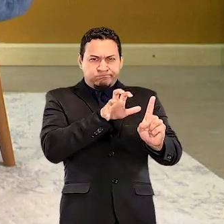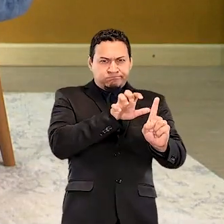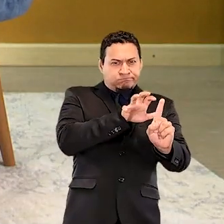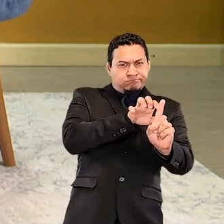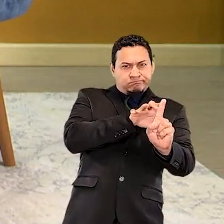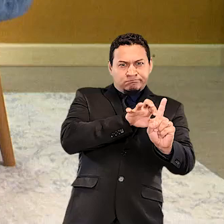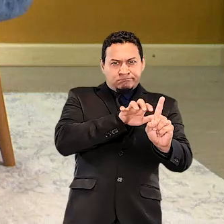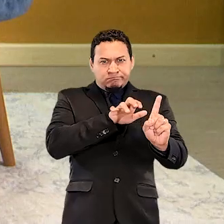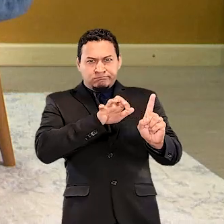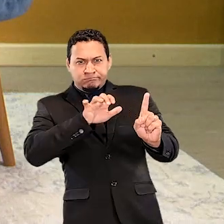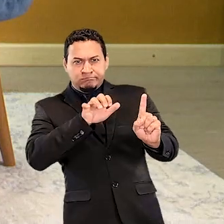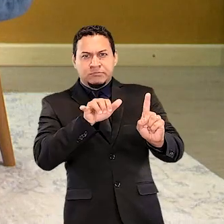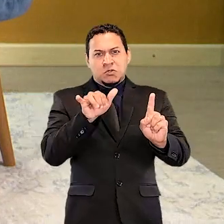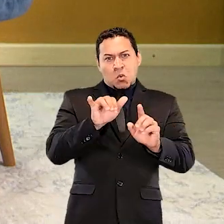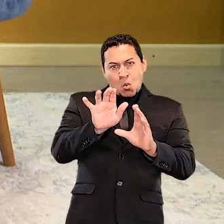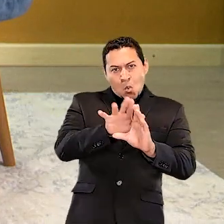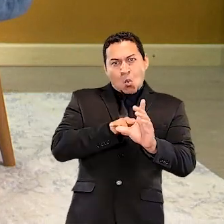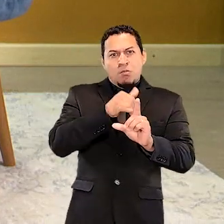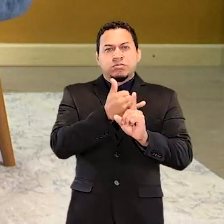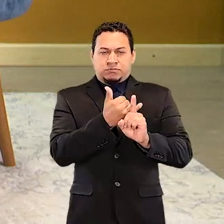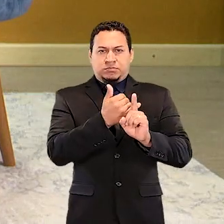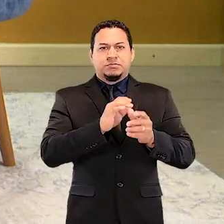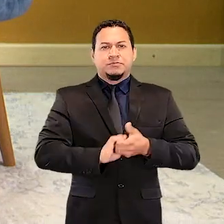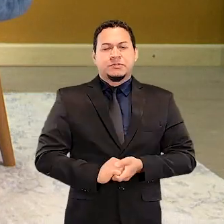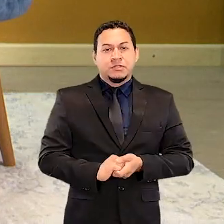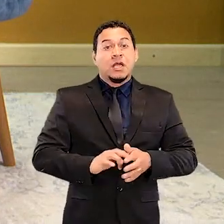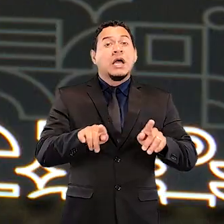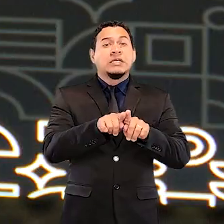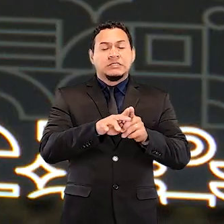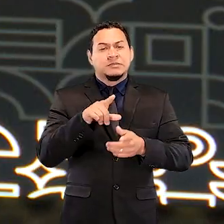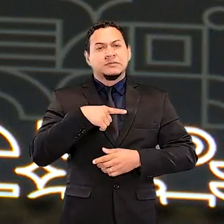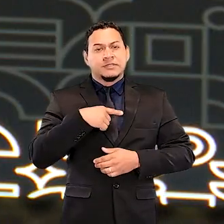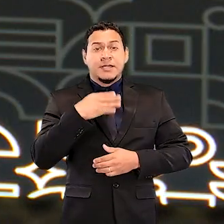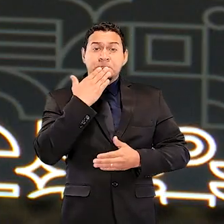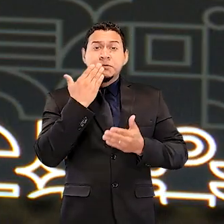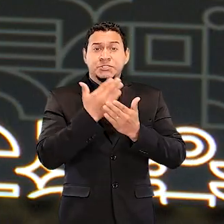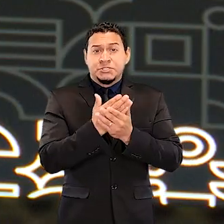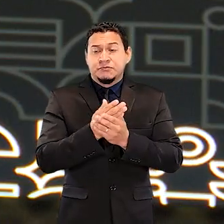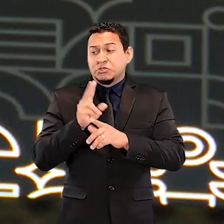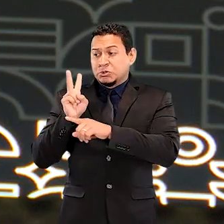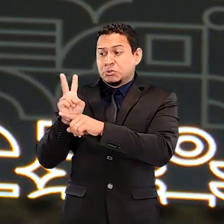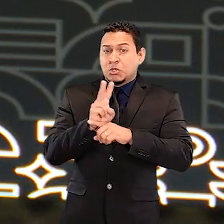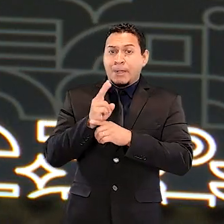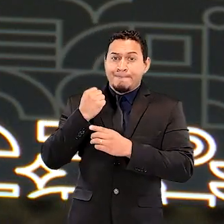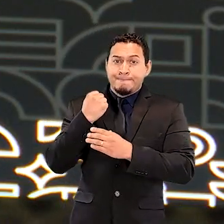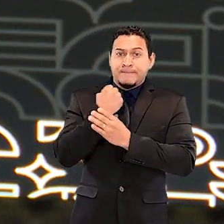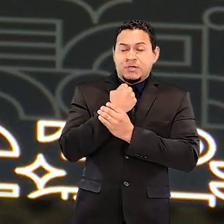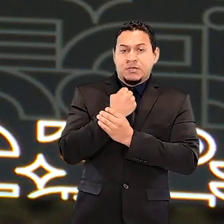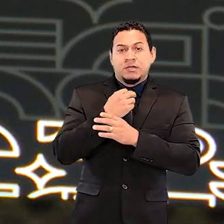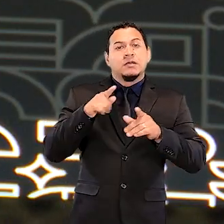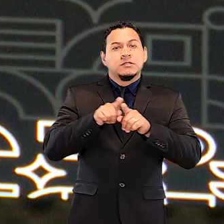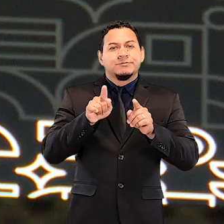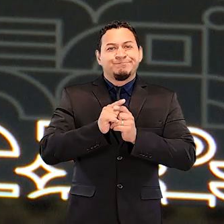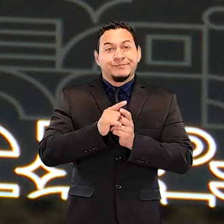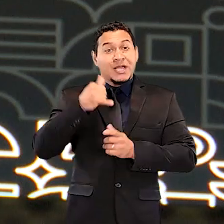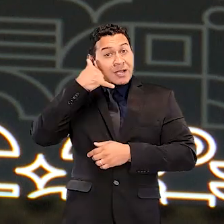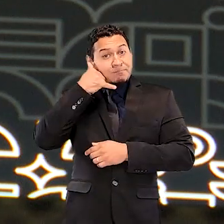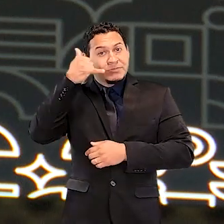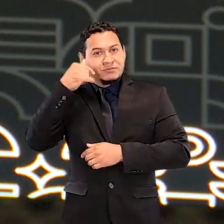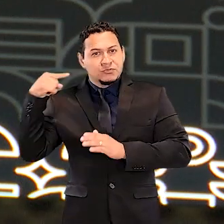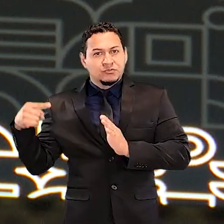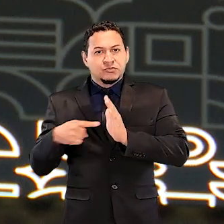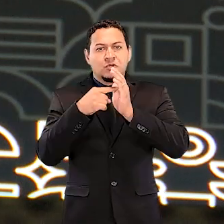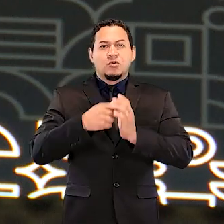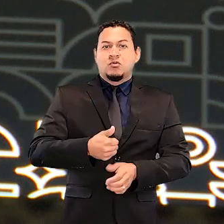considerado um fator de risco, inclusive pedidos de medidas protetivas e as ligações para